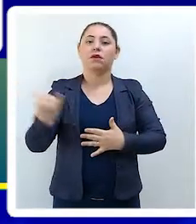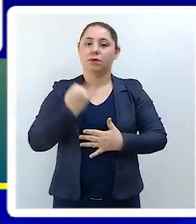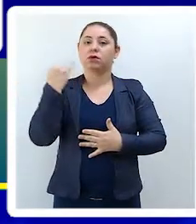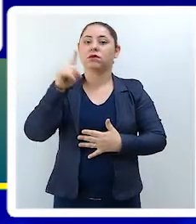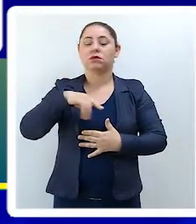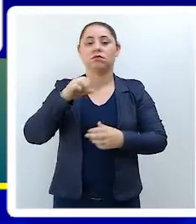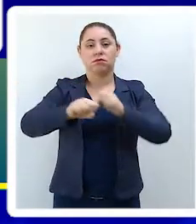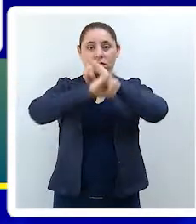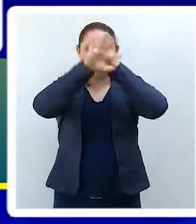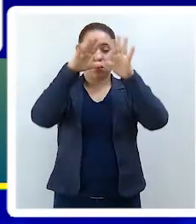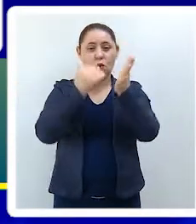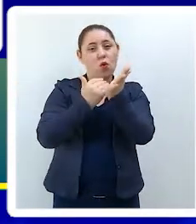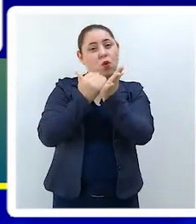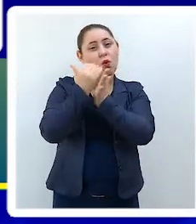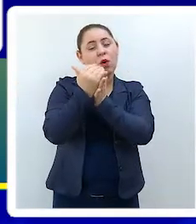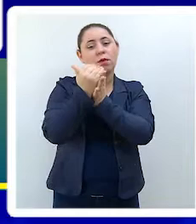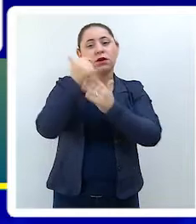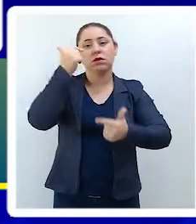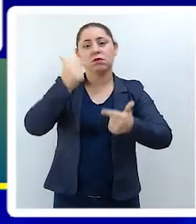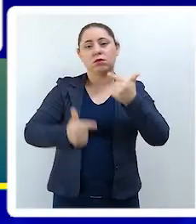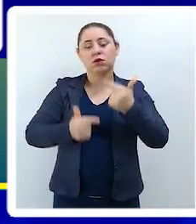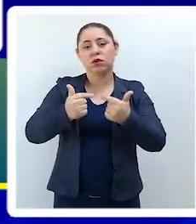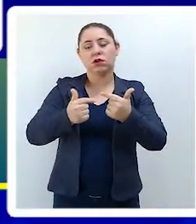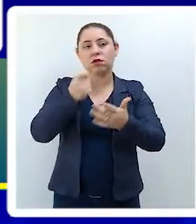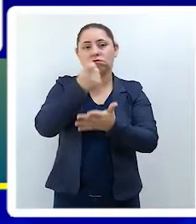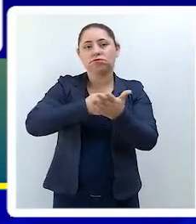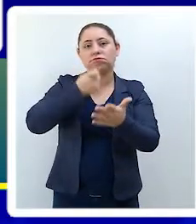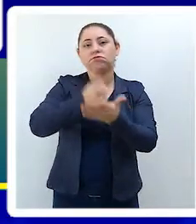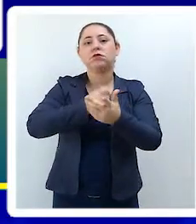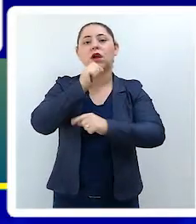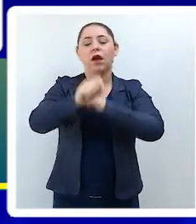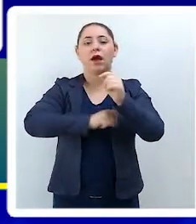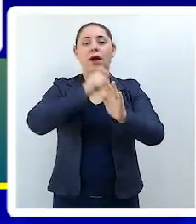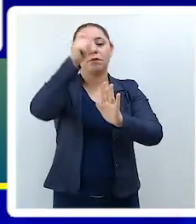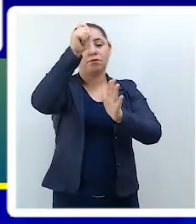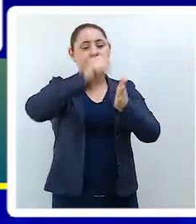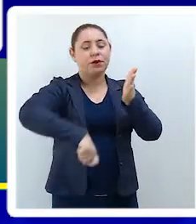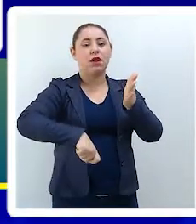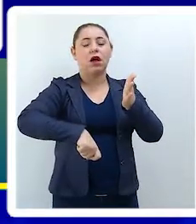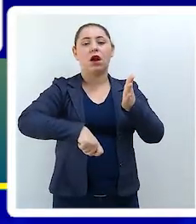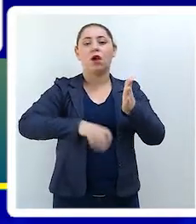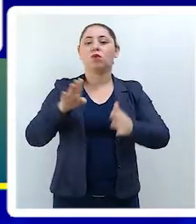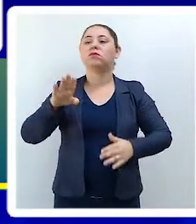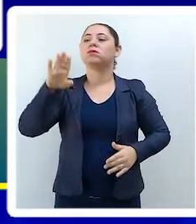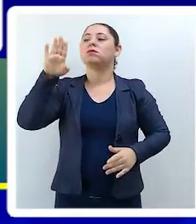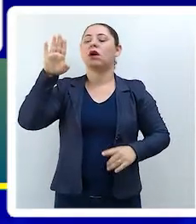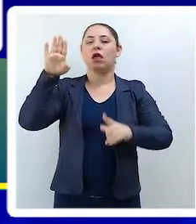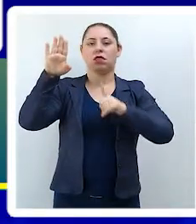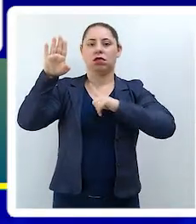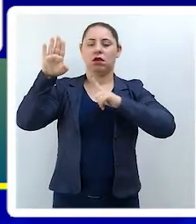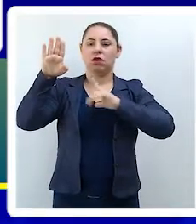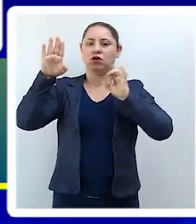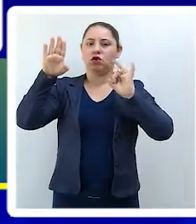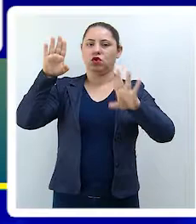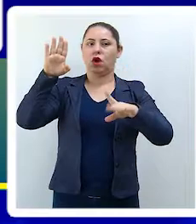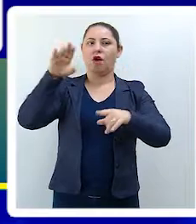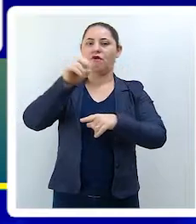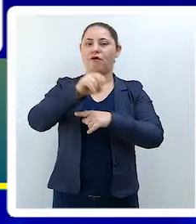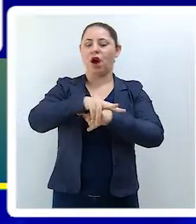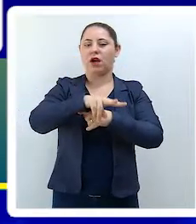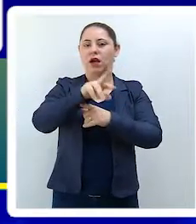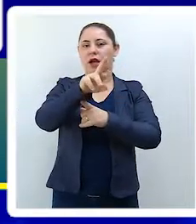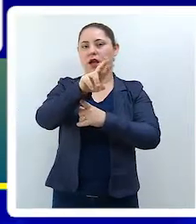importante a gente esclarecer que no início dessa política afirmativa para registro de candidatura, existia apenas